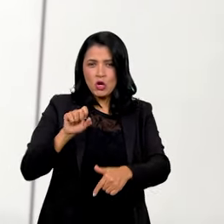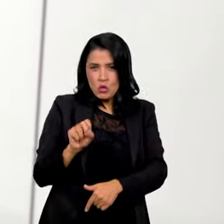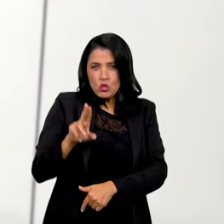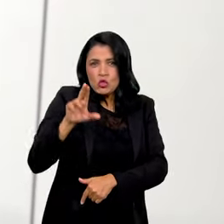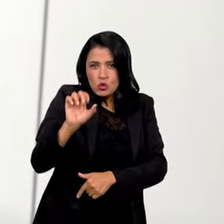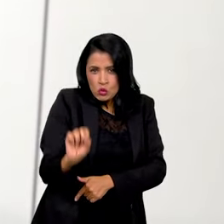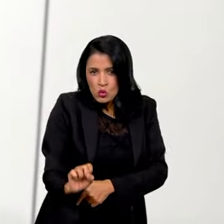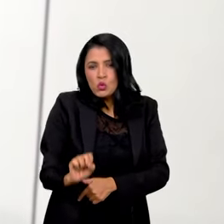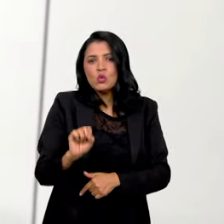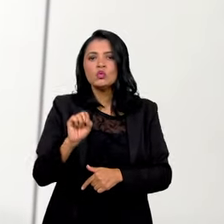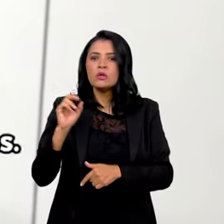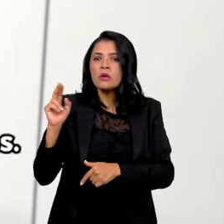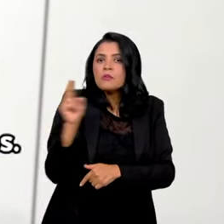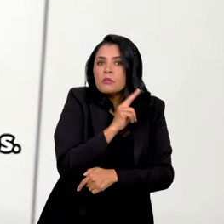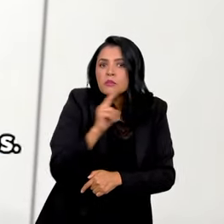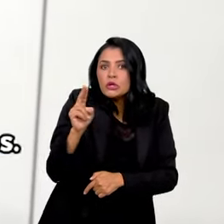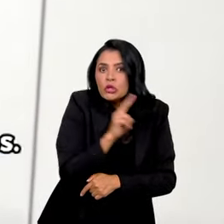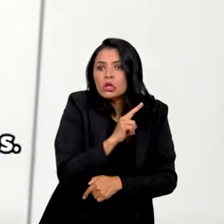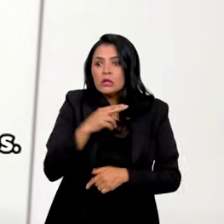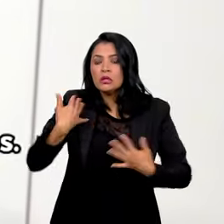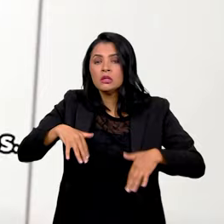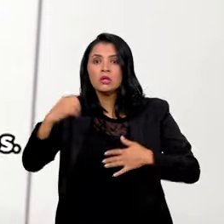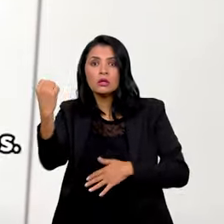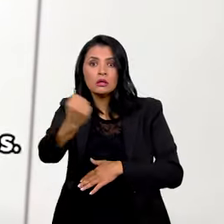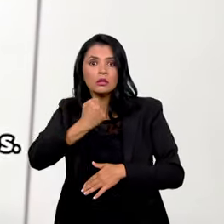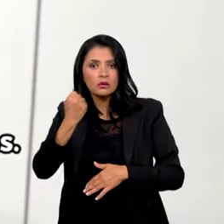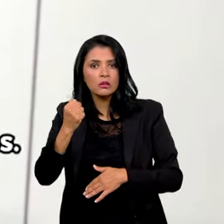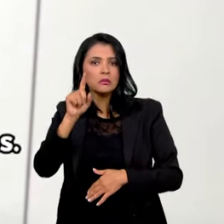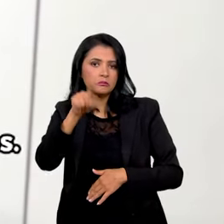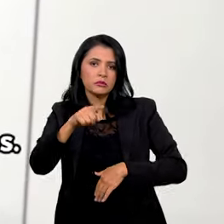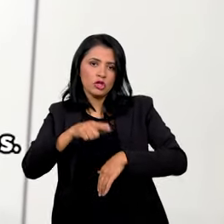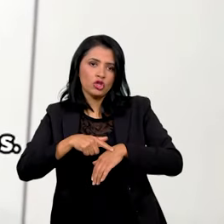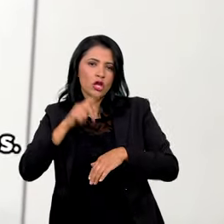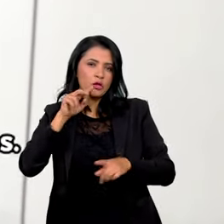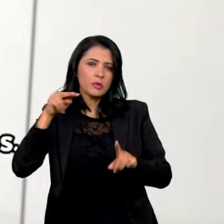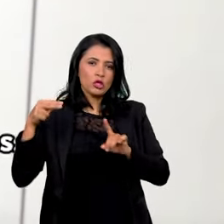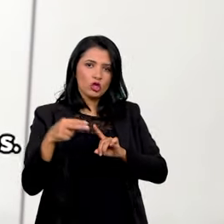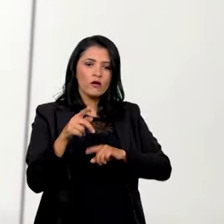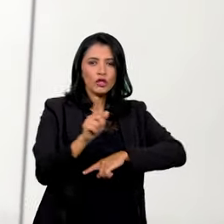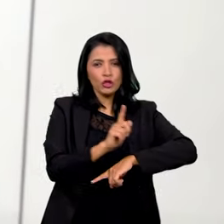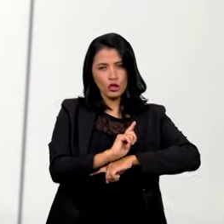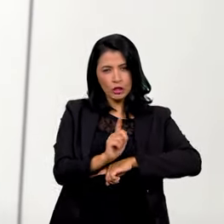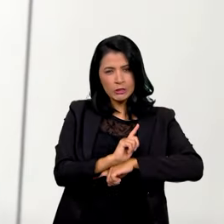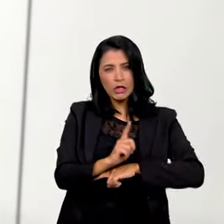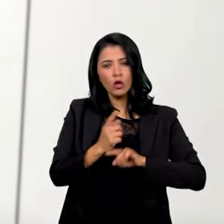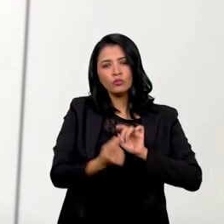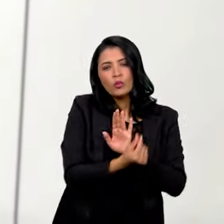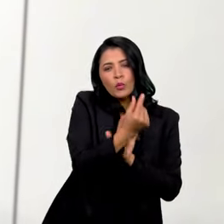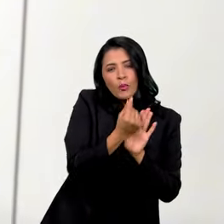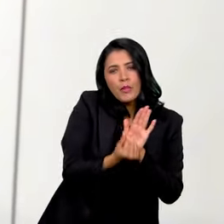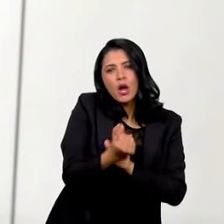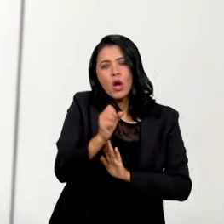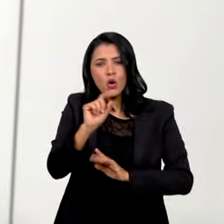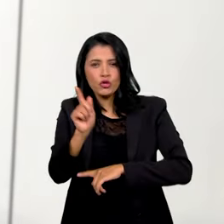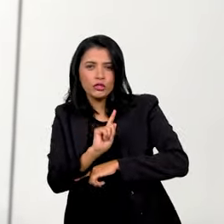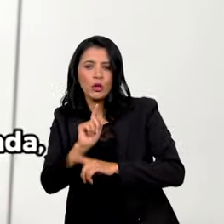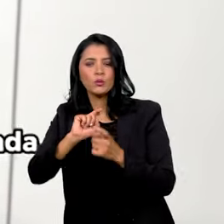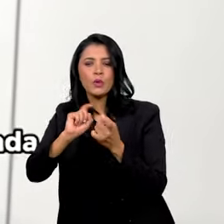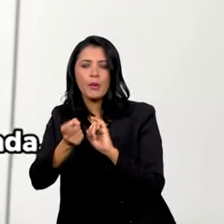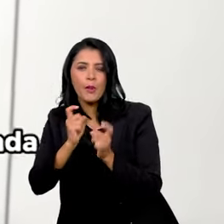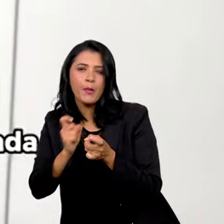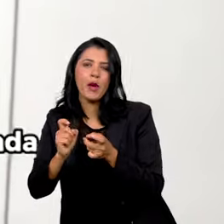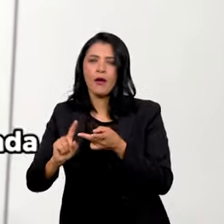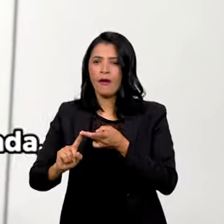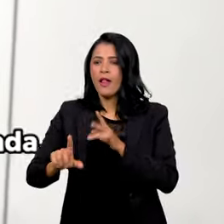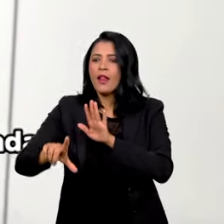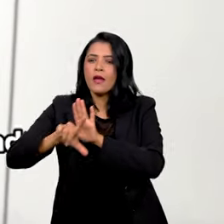da intersetorialidade da ação preventiva e também da gestão de risco é muito importante o papel do suas